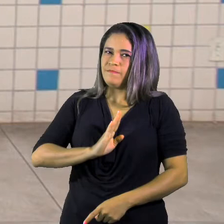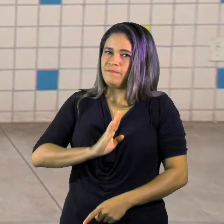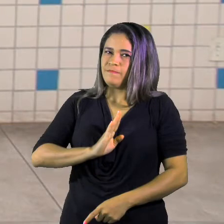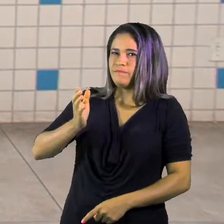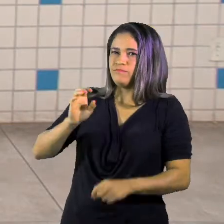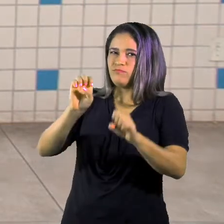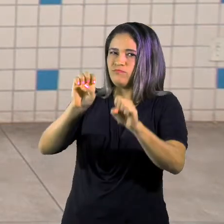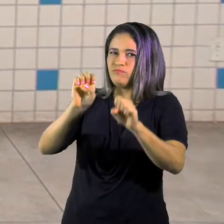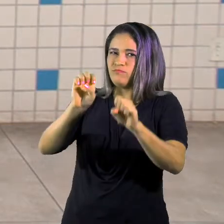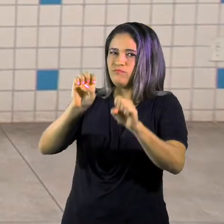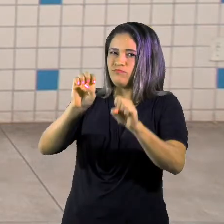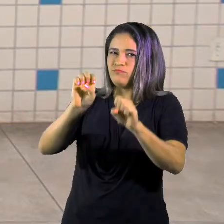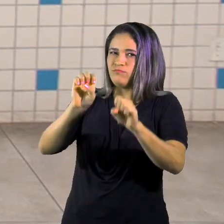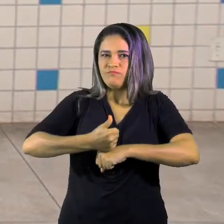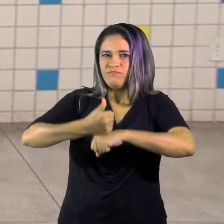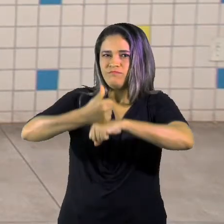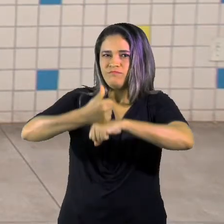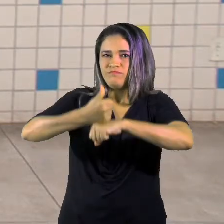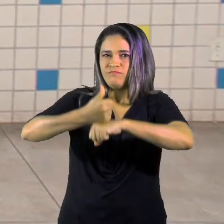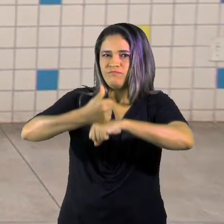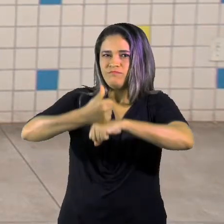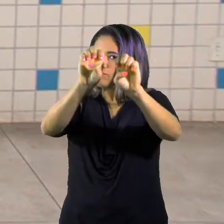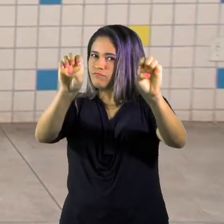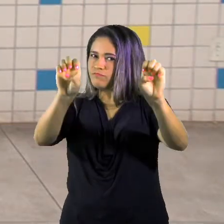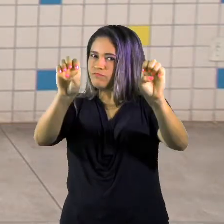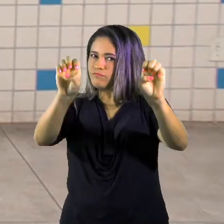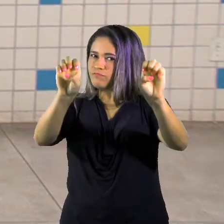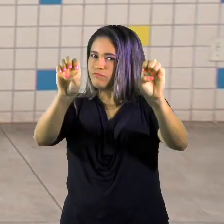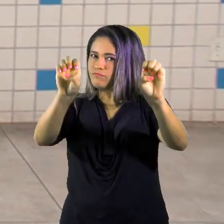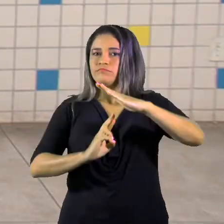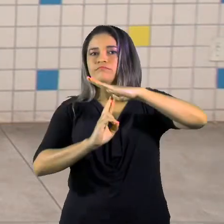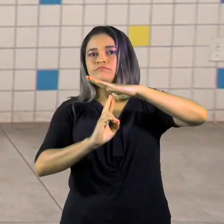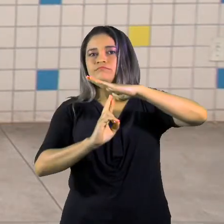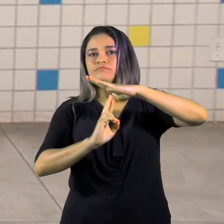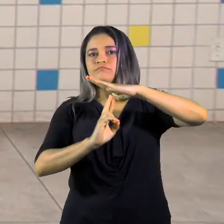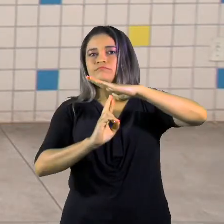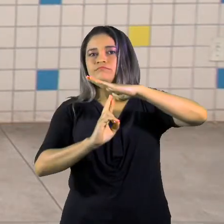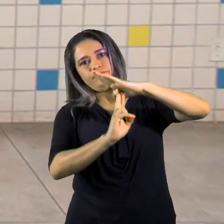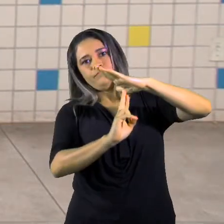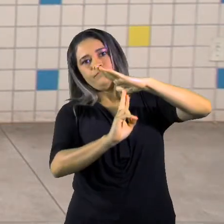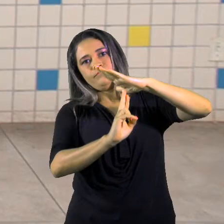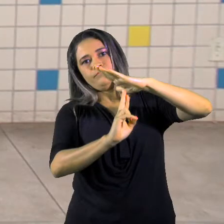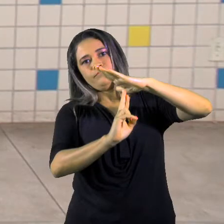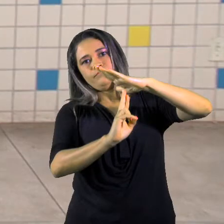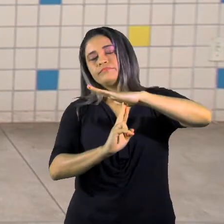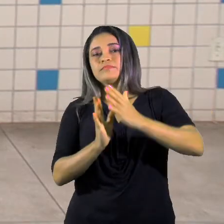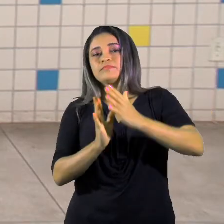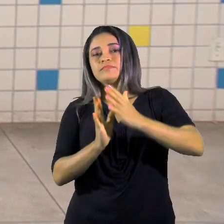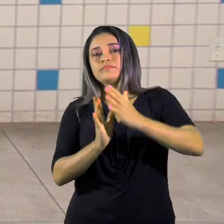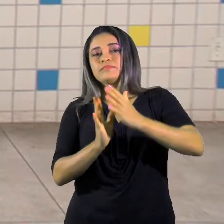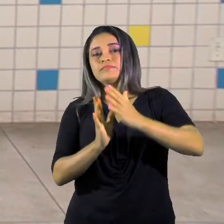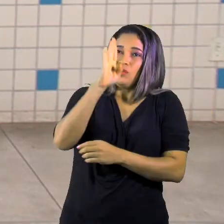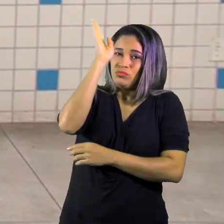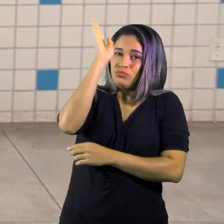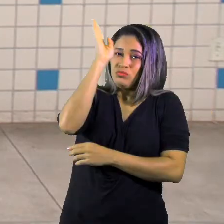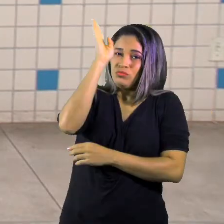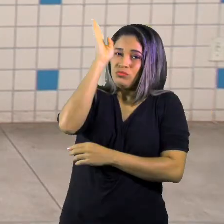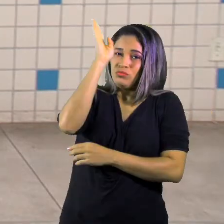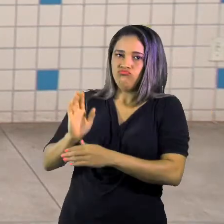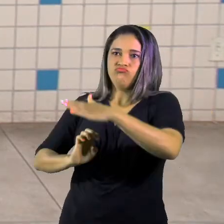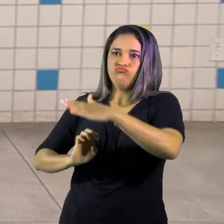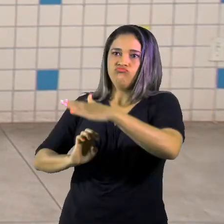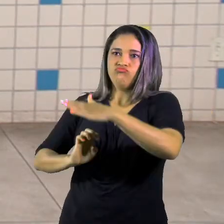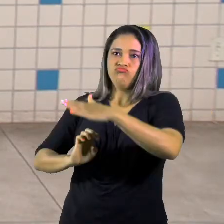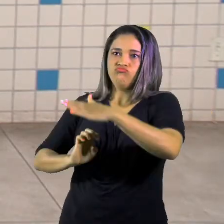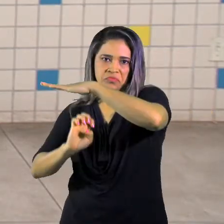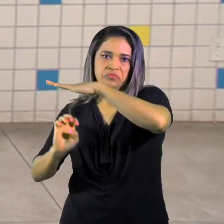sistema rodoviário. Por que isso? Porque uma vez que o Brasil já tinha recebido muitas empresas